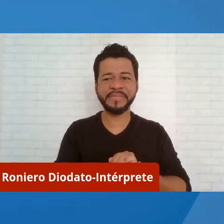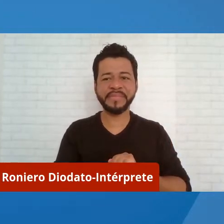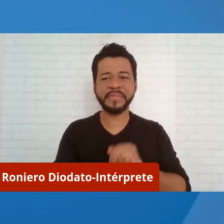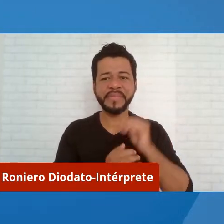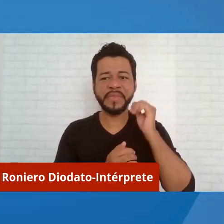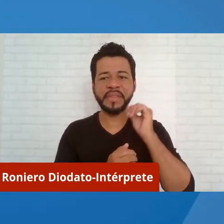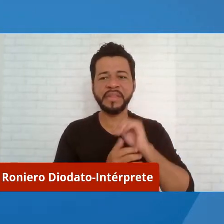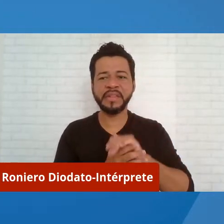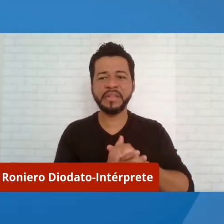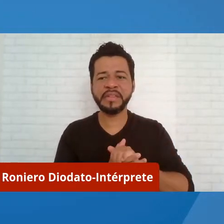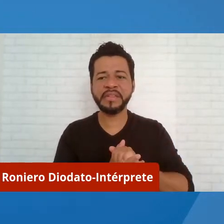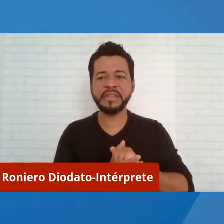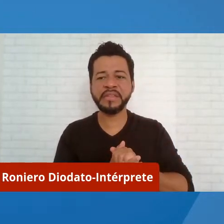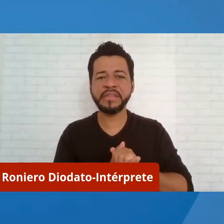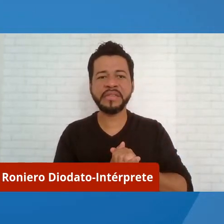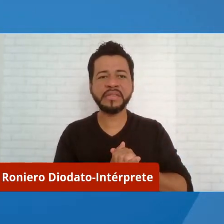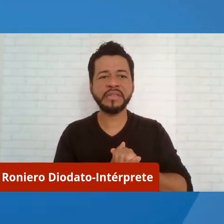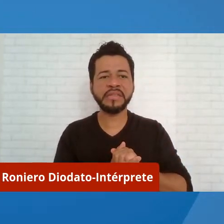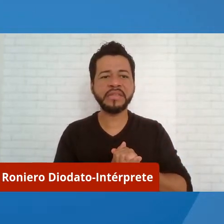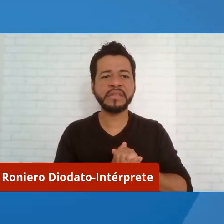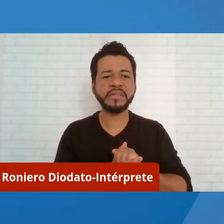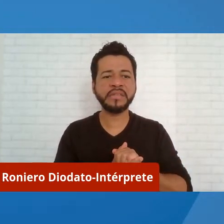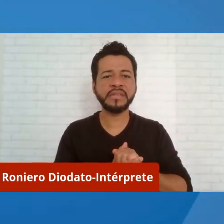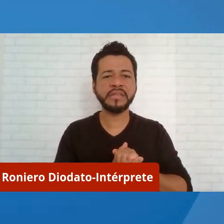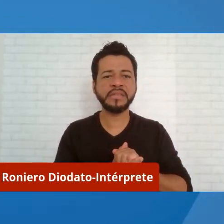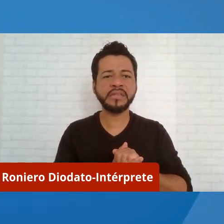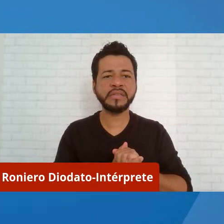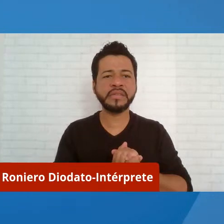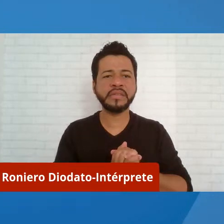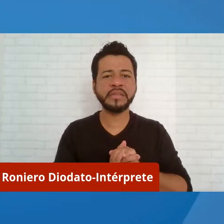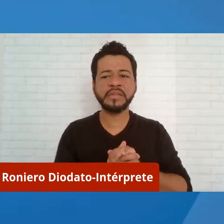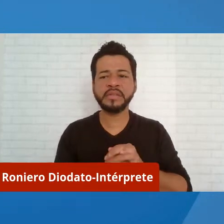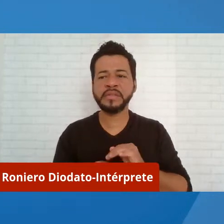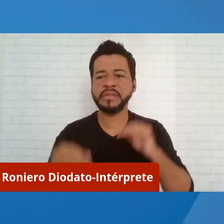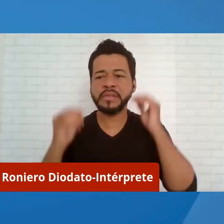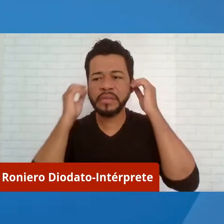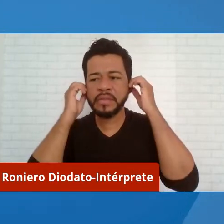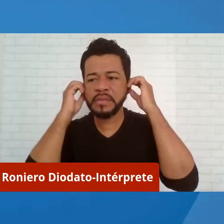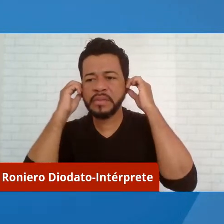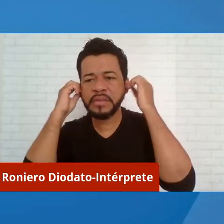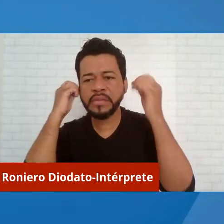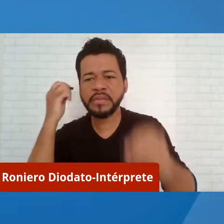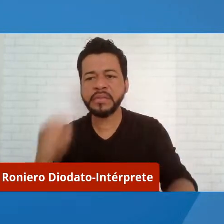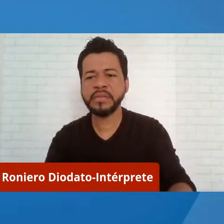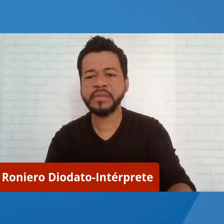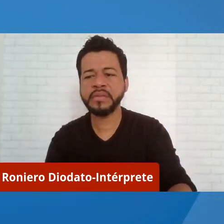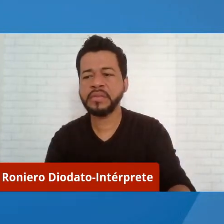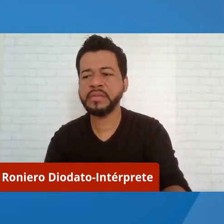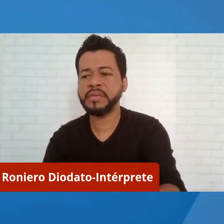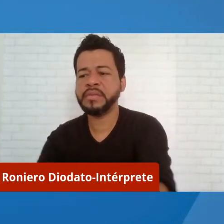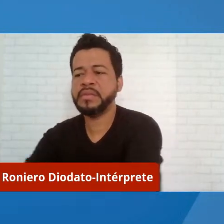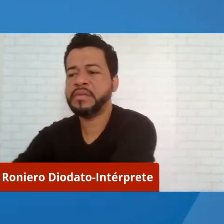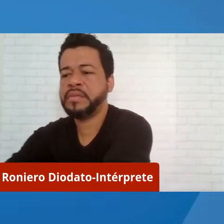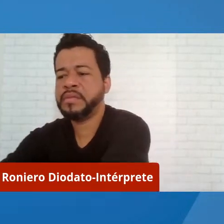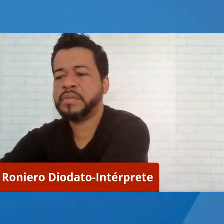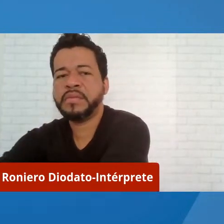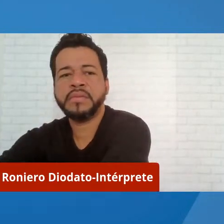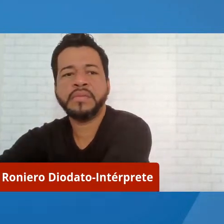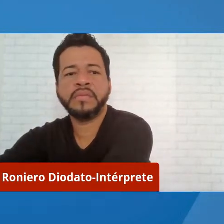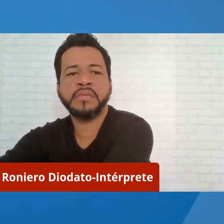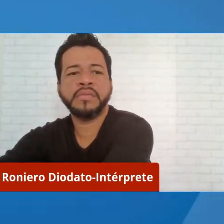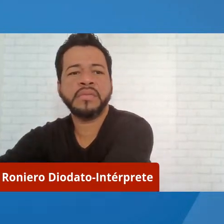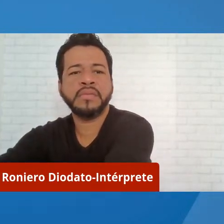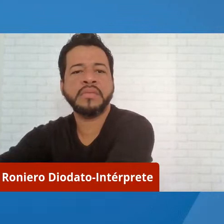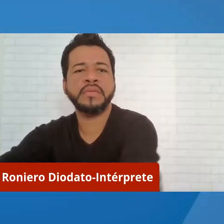tornou, não é democrático, ele é um vírus que se tornou uma doença de pobre, que afeta basicamente as pessoas